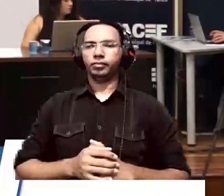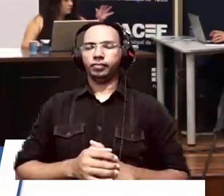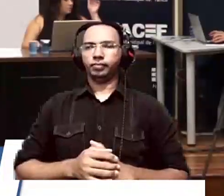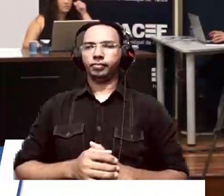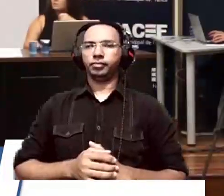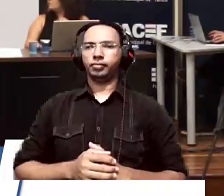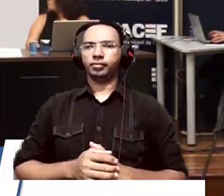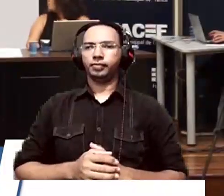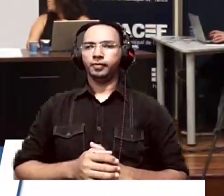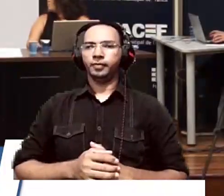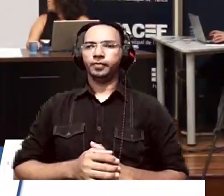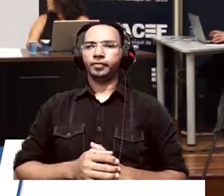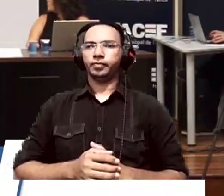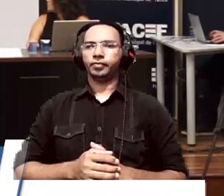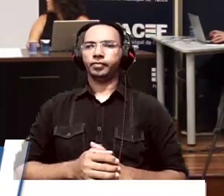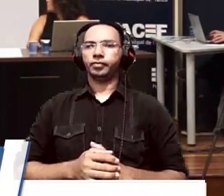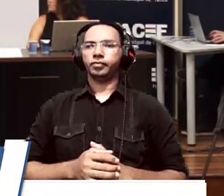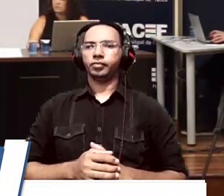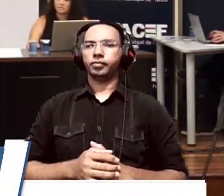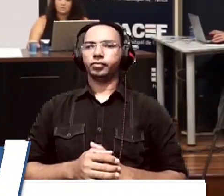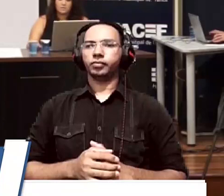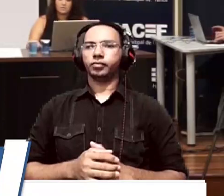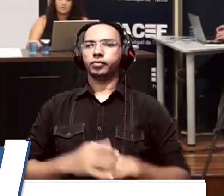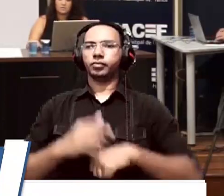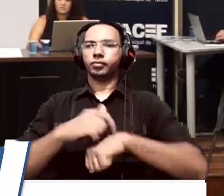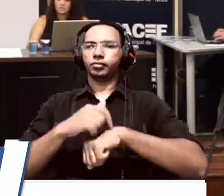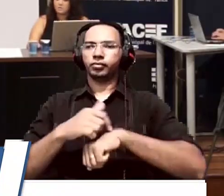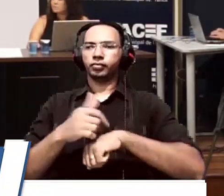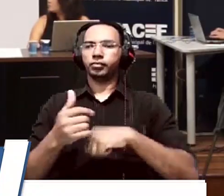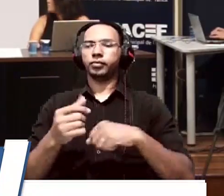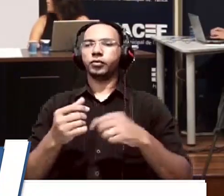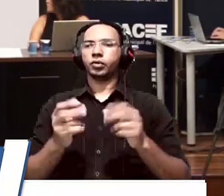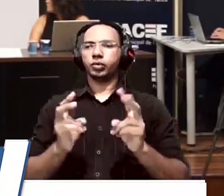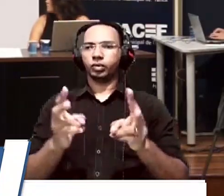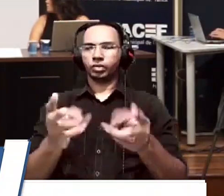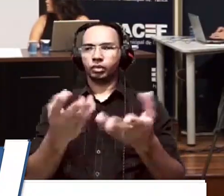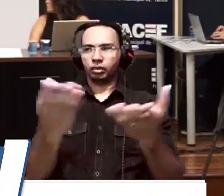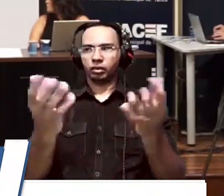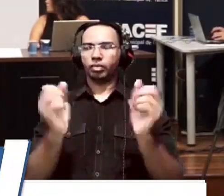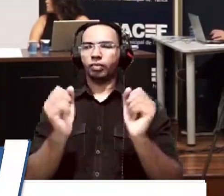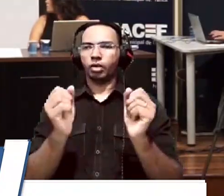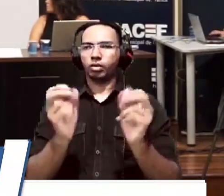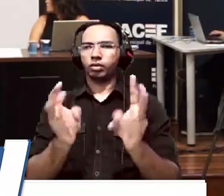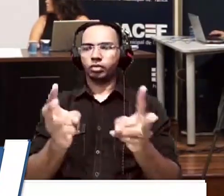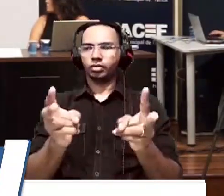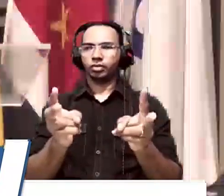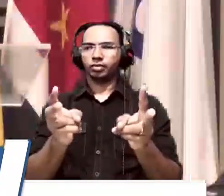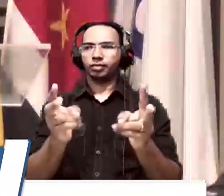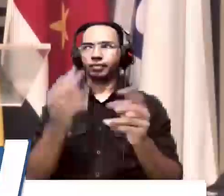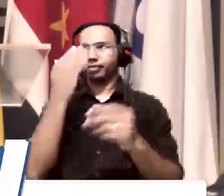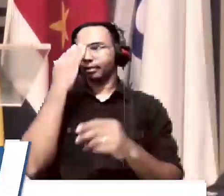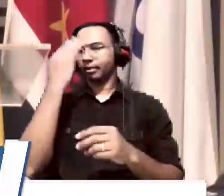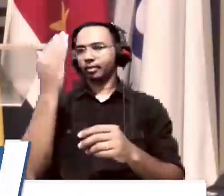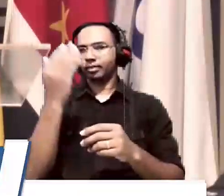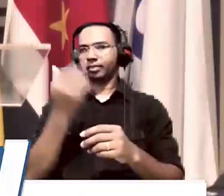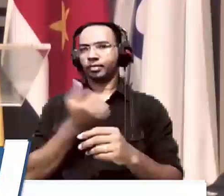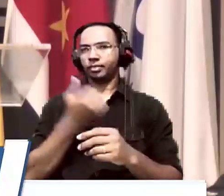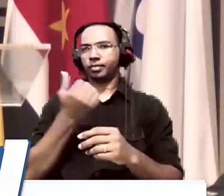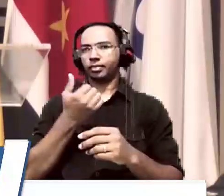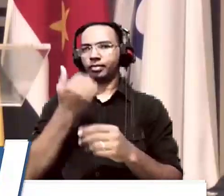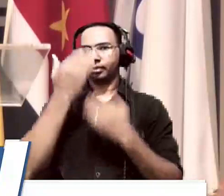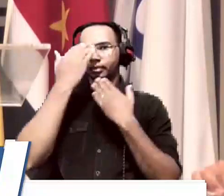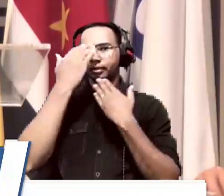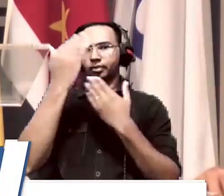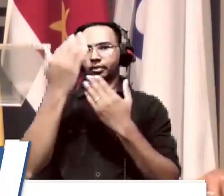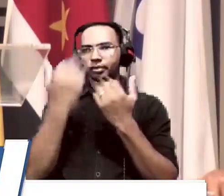Olê, pode continuar, teu tempo foi preservado. Obrigada. Okay? Obrigado a você. Em primeiro lugar, eu queria agradecer pela contribuição